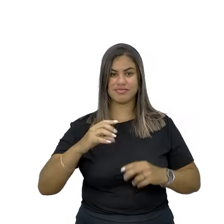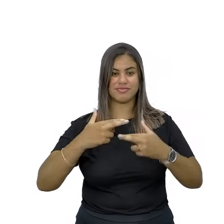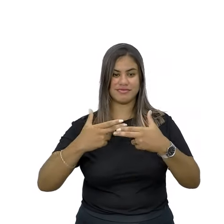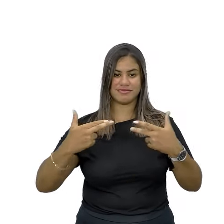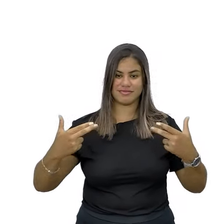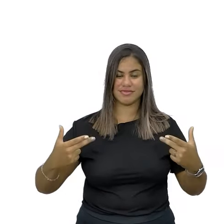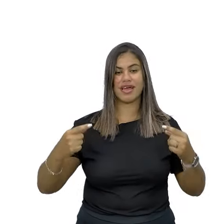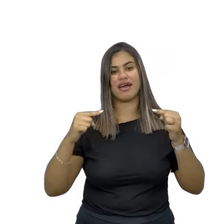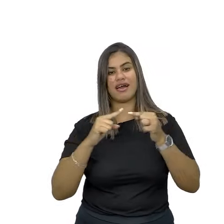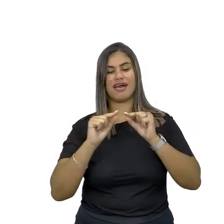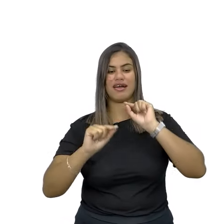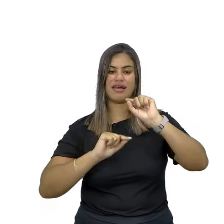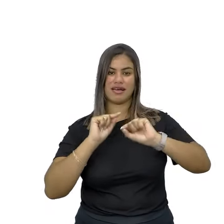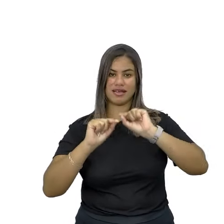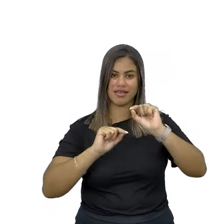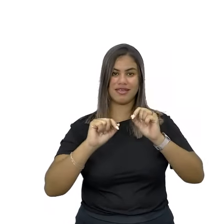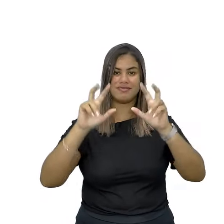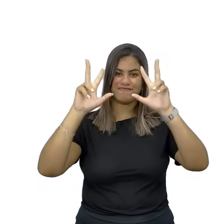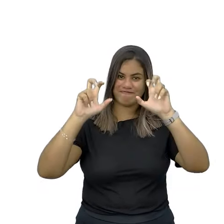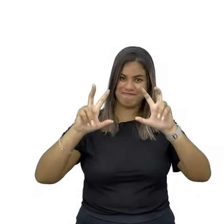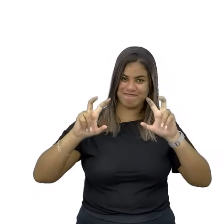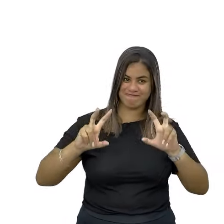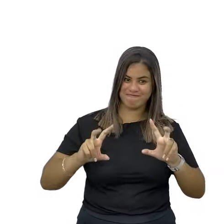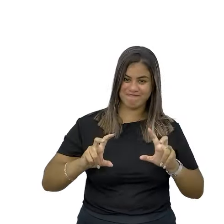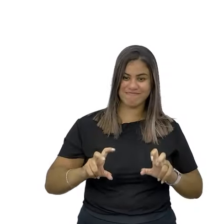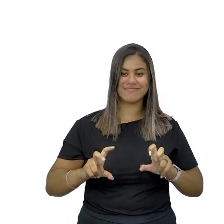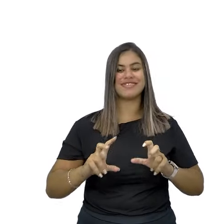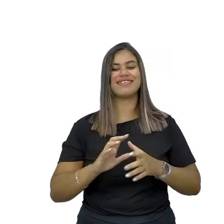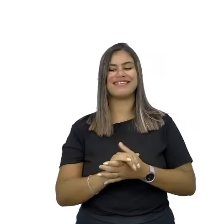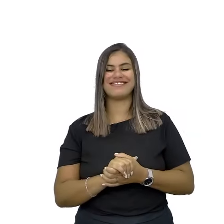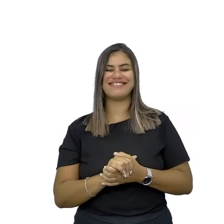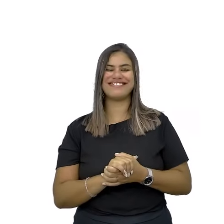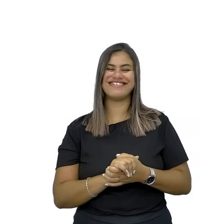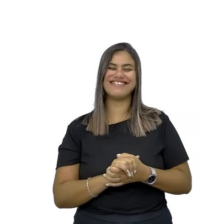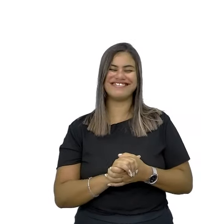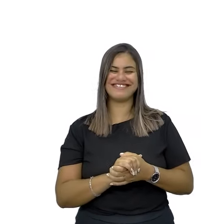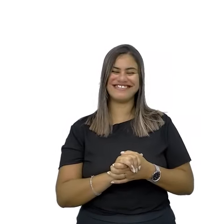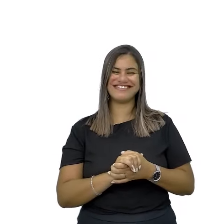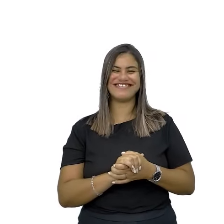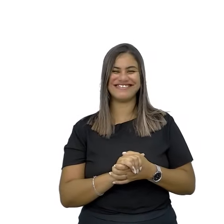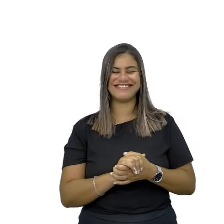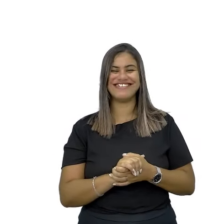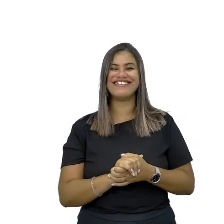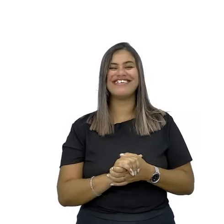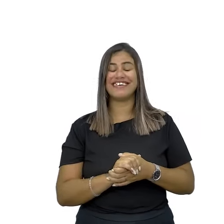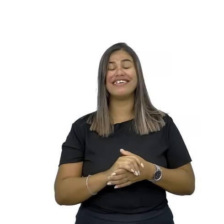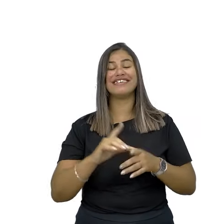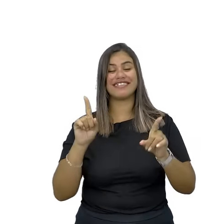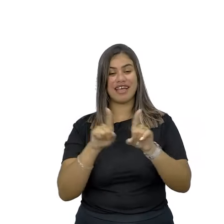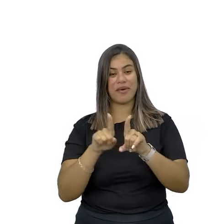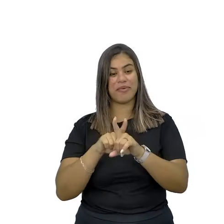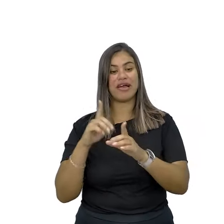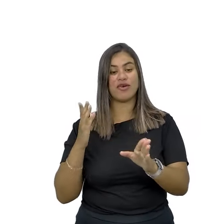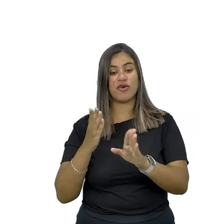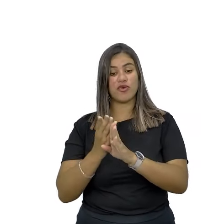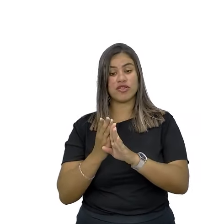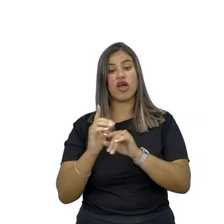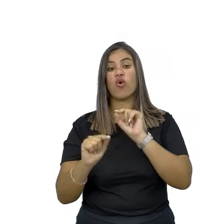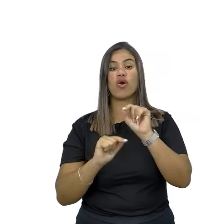gente revisou, aqueles temas, e as formações do Unicef que a gente está fazendo agora. Identificar as dificuldades